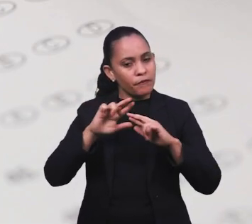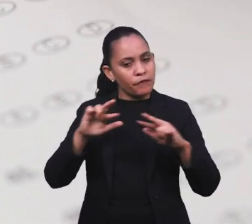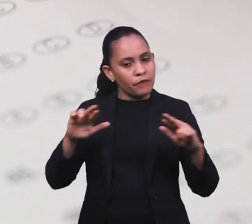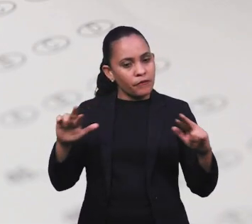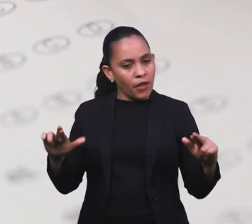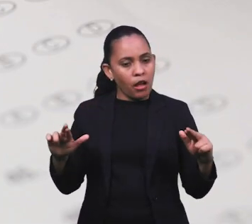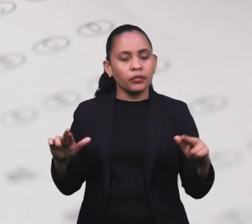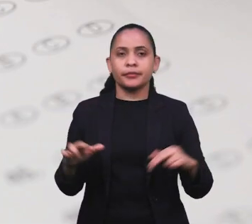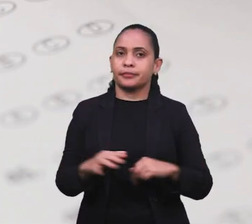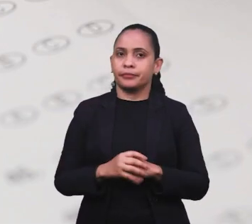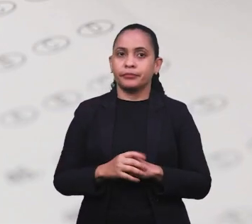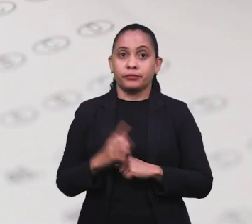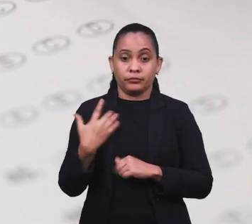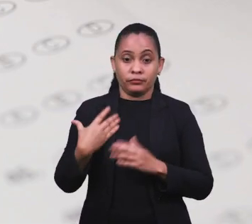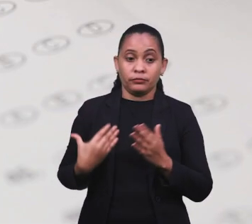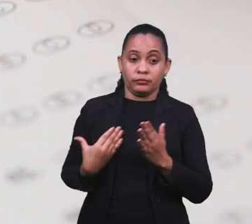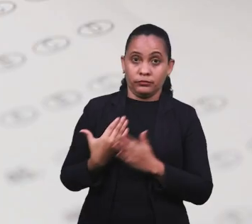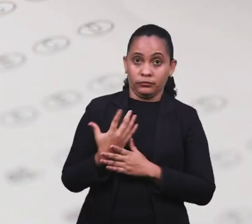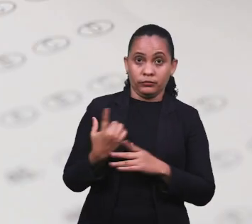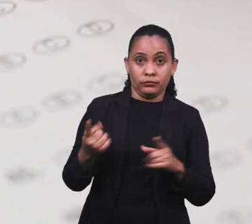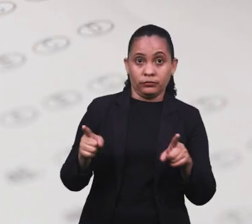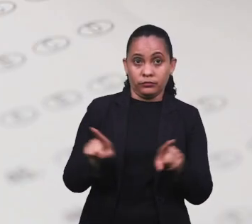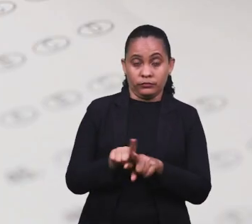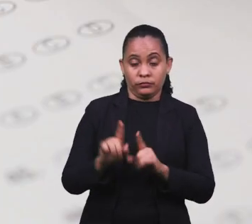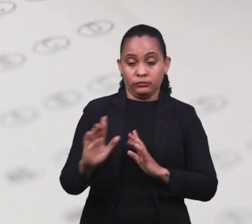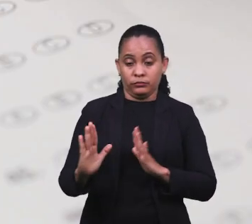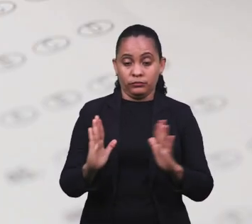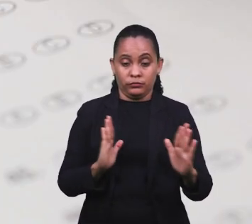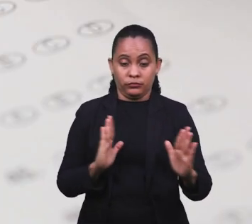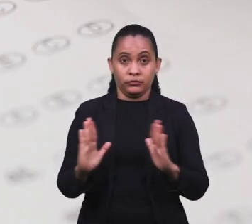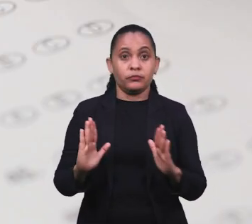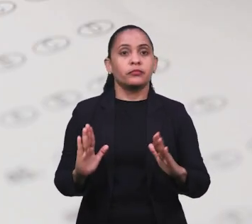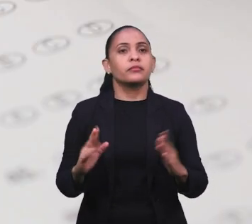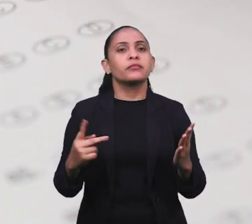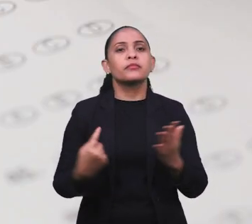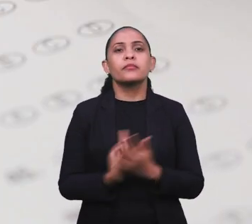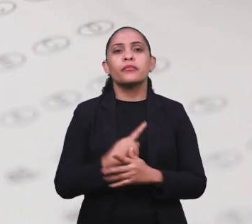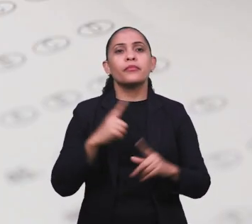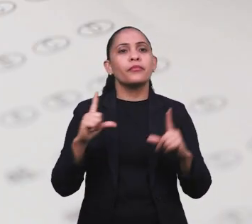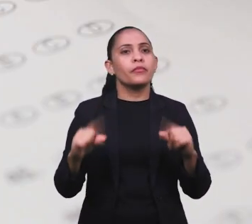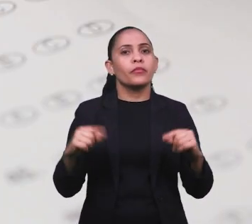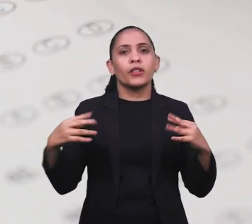de questões para você resolver a determinado tempo.